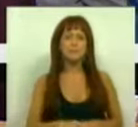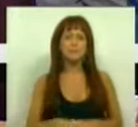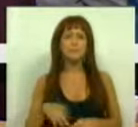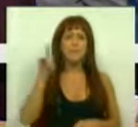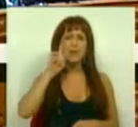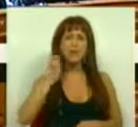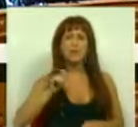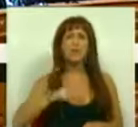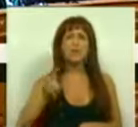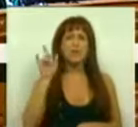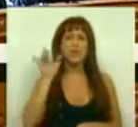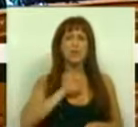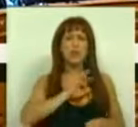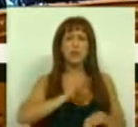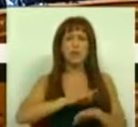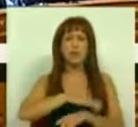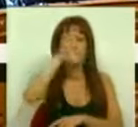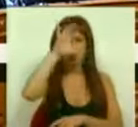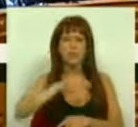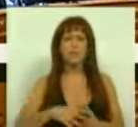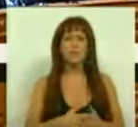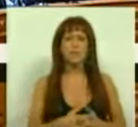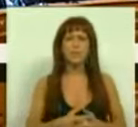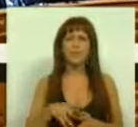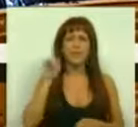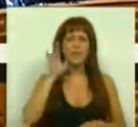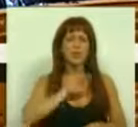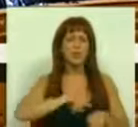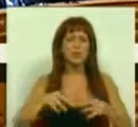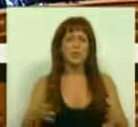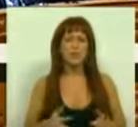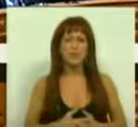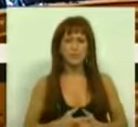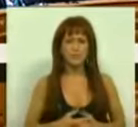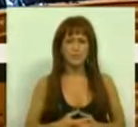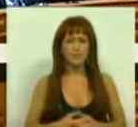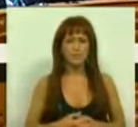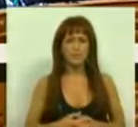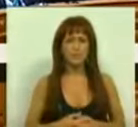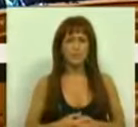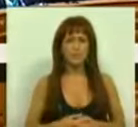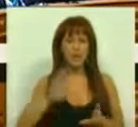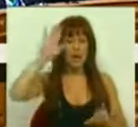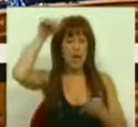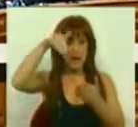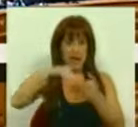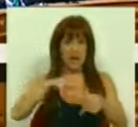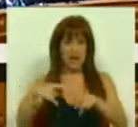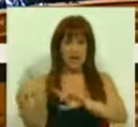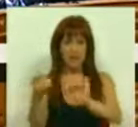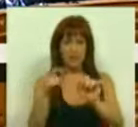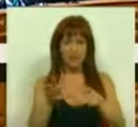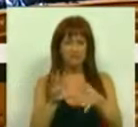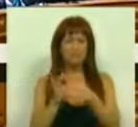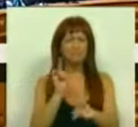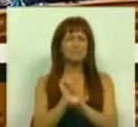Presidente, Senhora Presidente, Senhores Membros do Governo, Senhoras e Senhores Deputados. Na conclusão deste debate